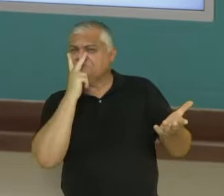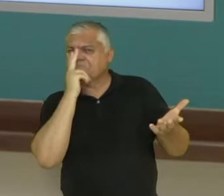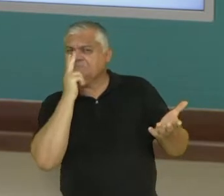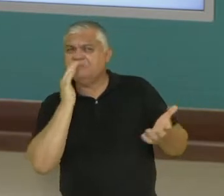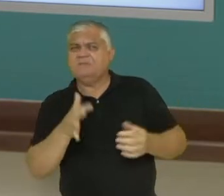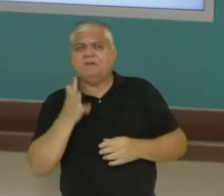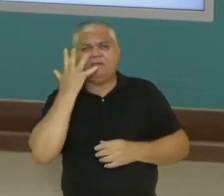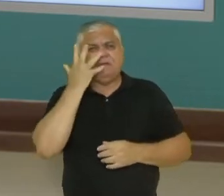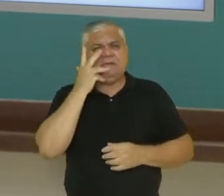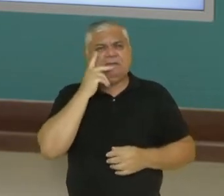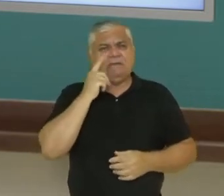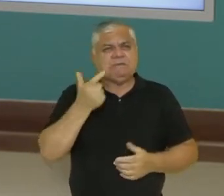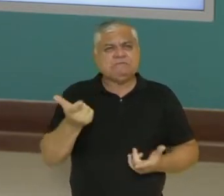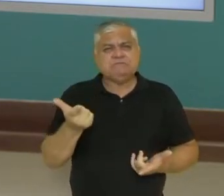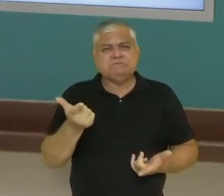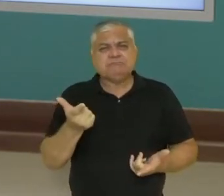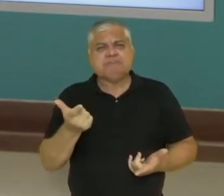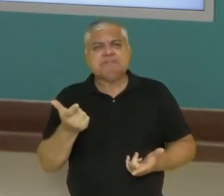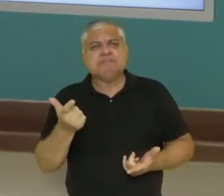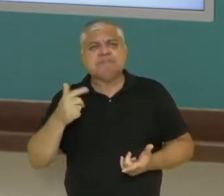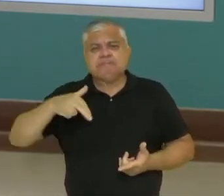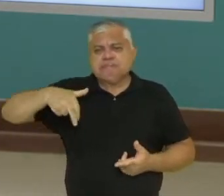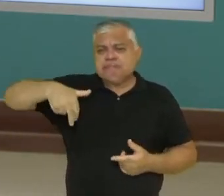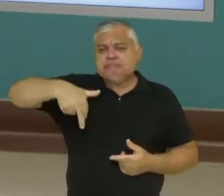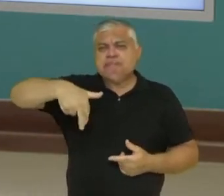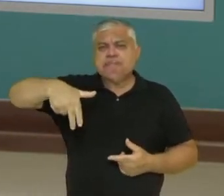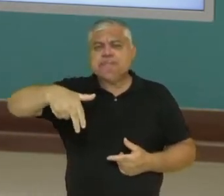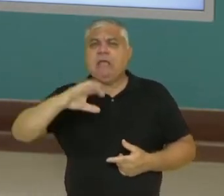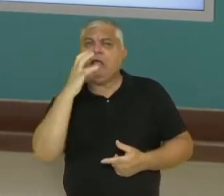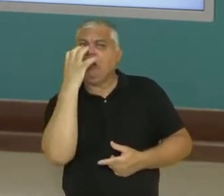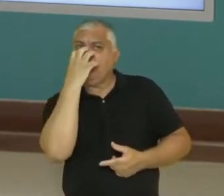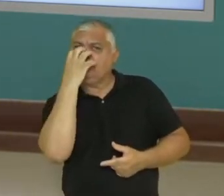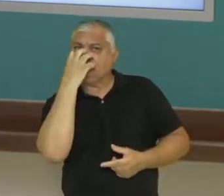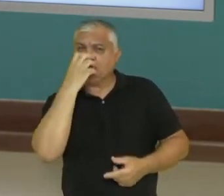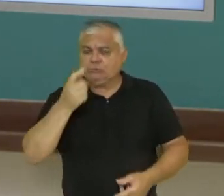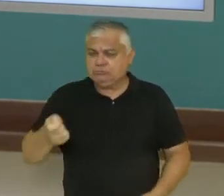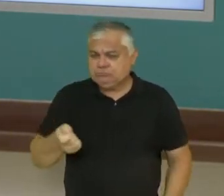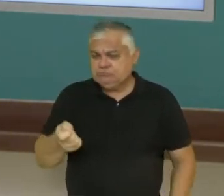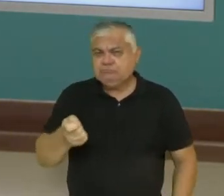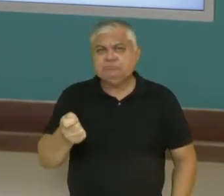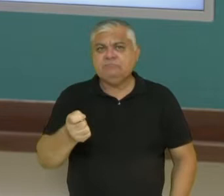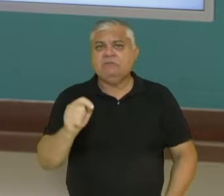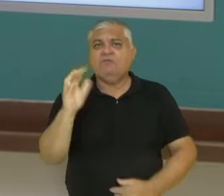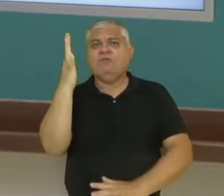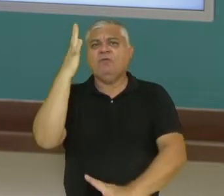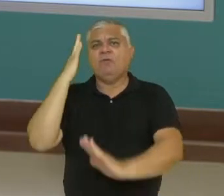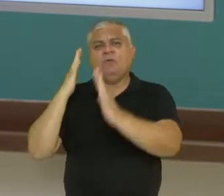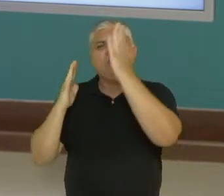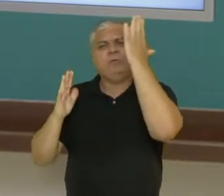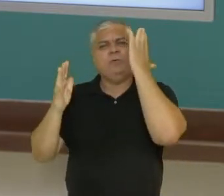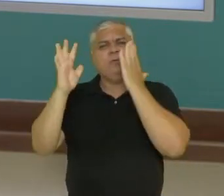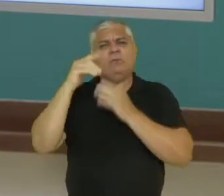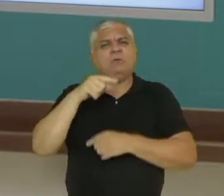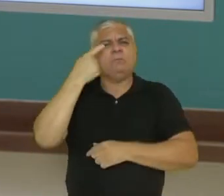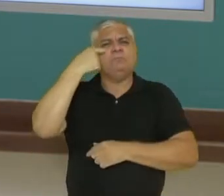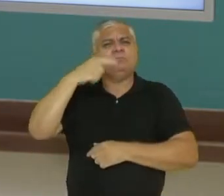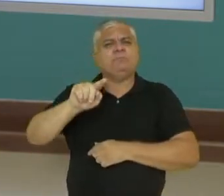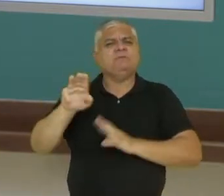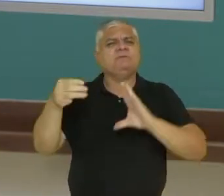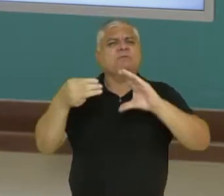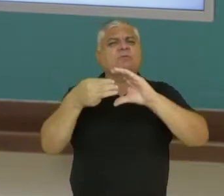criança, né? Um animalzinho, parece que estão ali numa floresta. O que isso tem a ver com descoberta